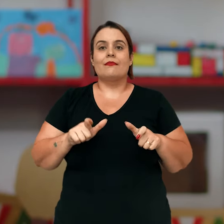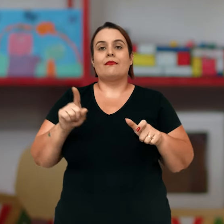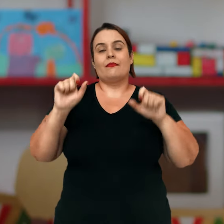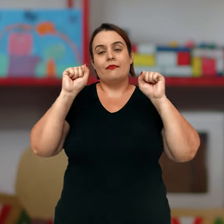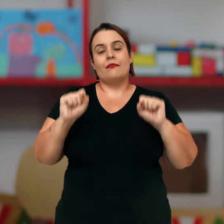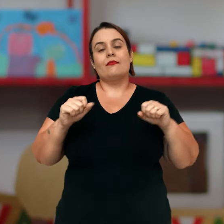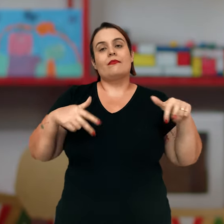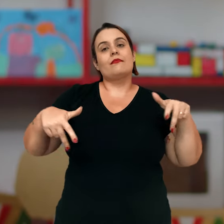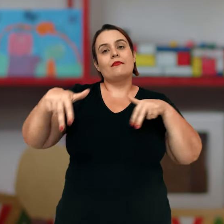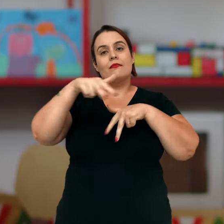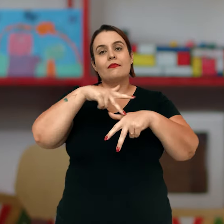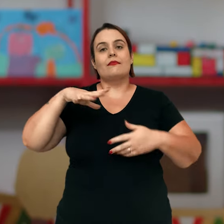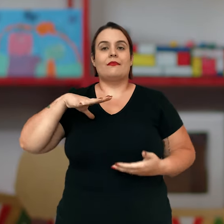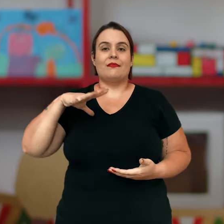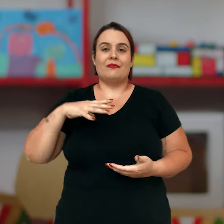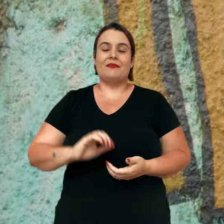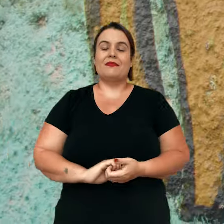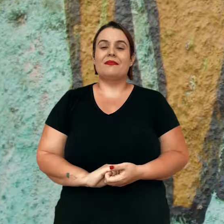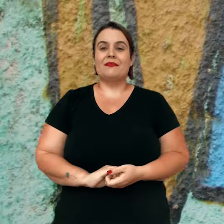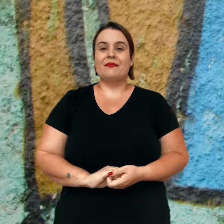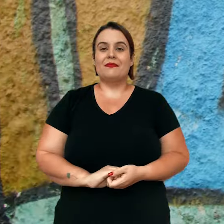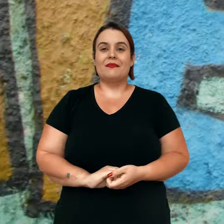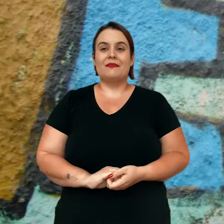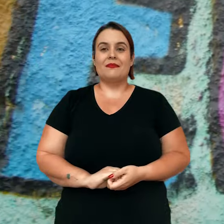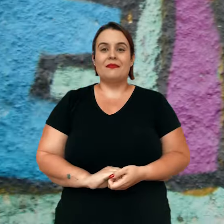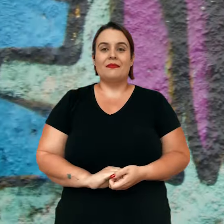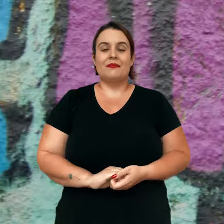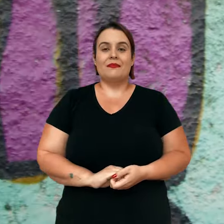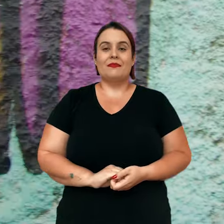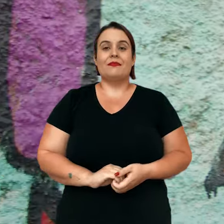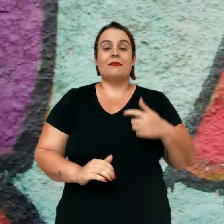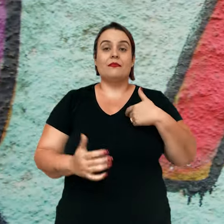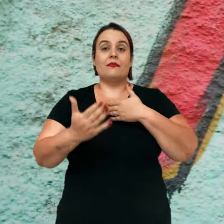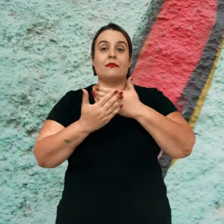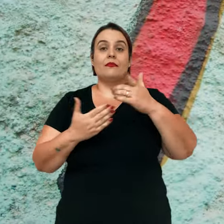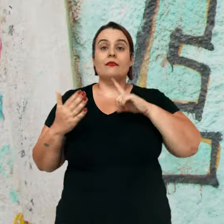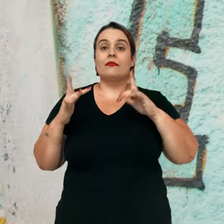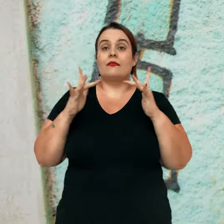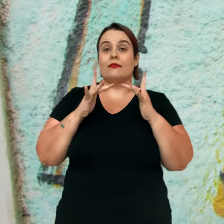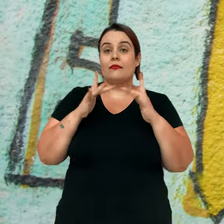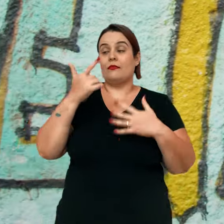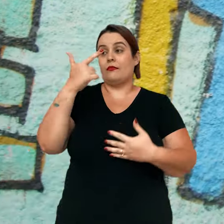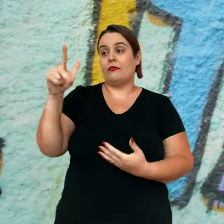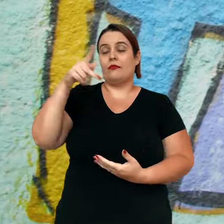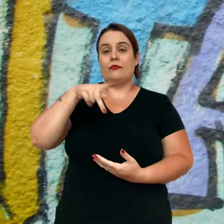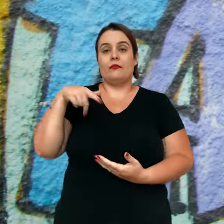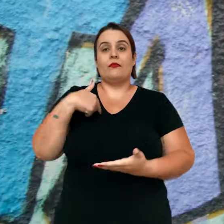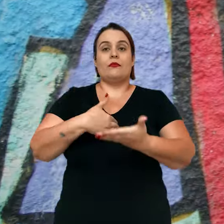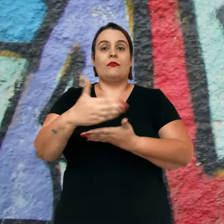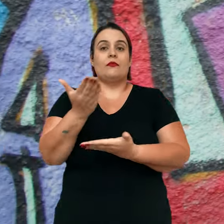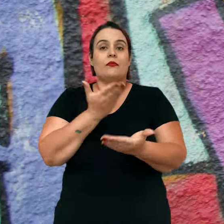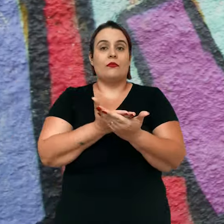lugares que ele poderia circular na cidade. O grafite na parede diz, nem tudo é italiano. Comecei a criar relações com outros professores,